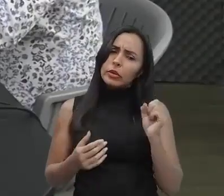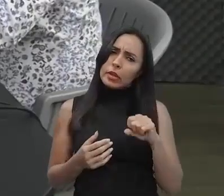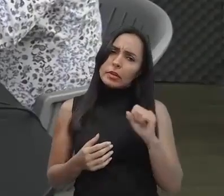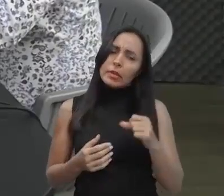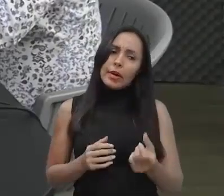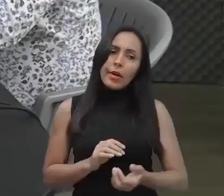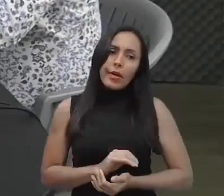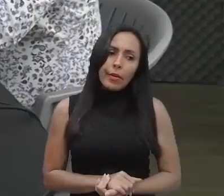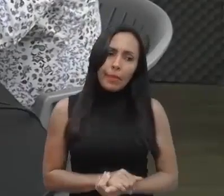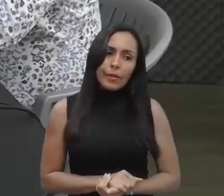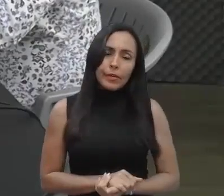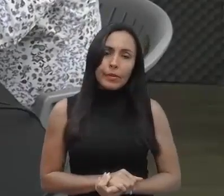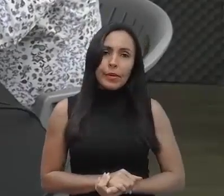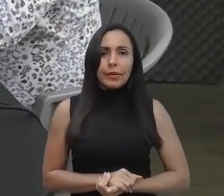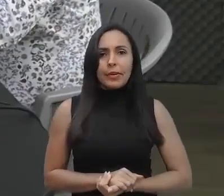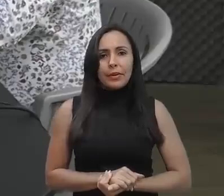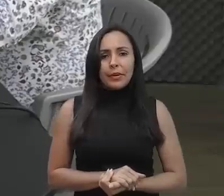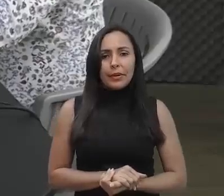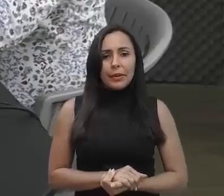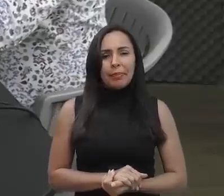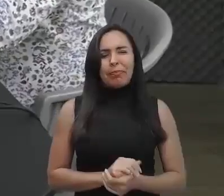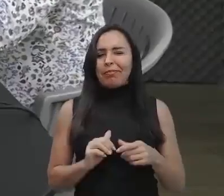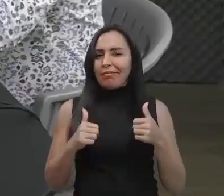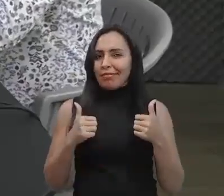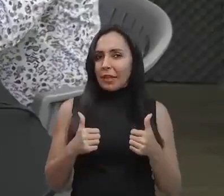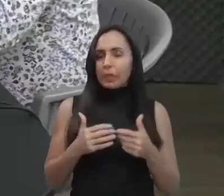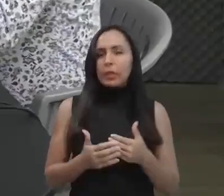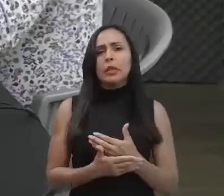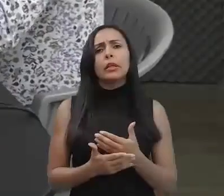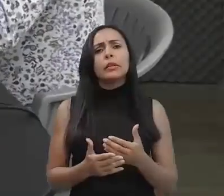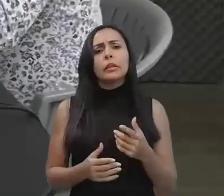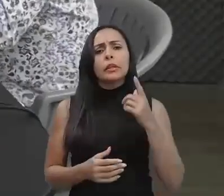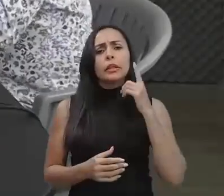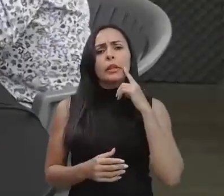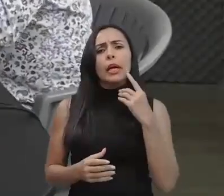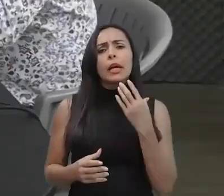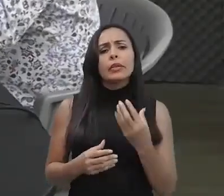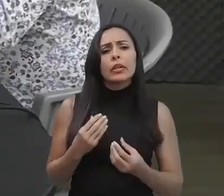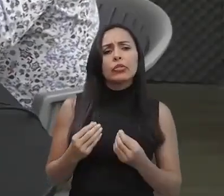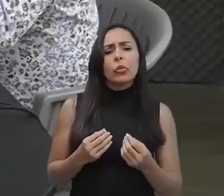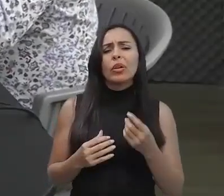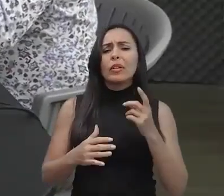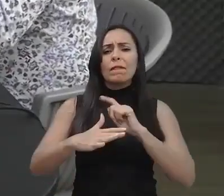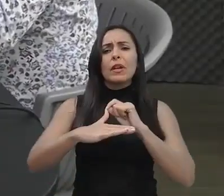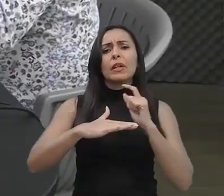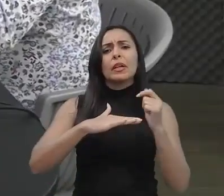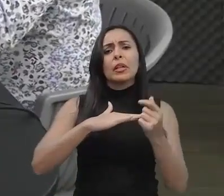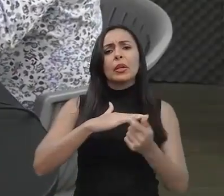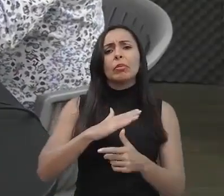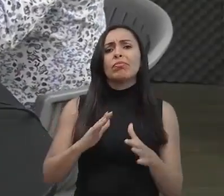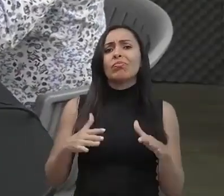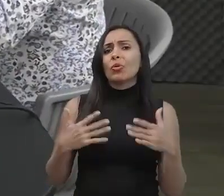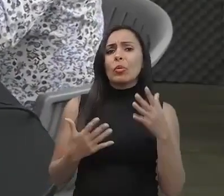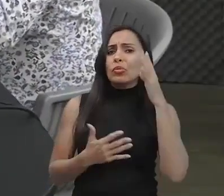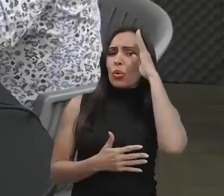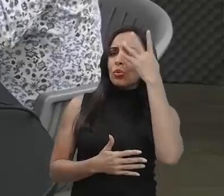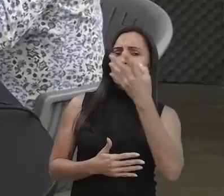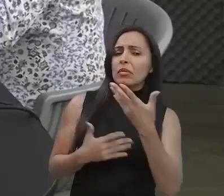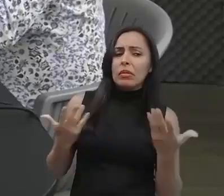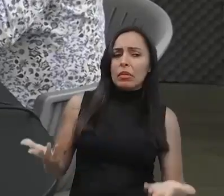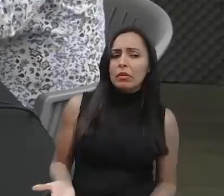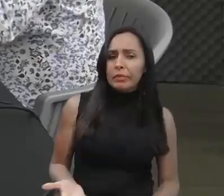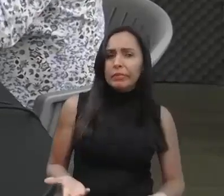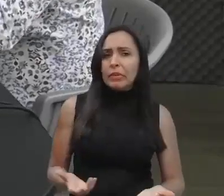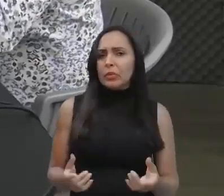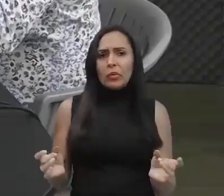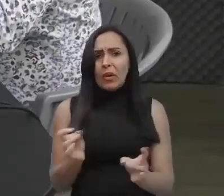acho que a gente dá conta bacana Ô Carina E e essa coisa das das fake News Qual é a solução para isso não não vai acabar